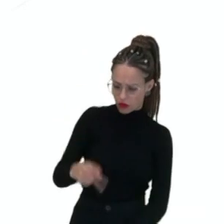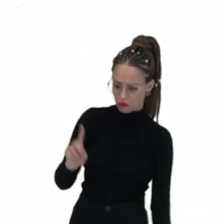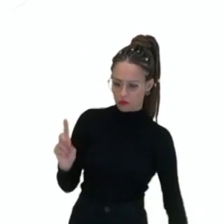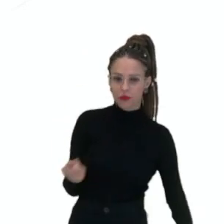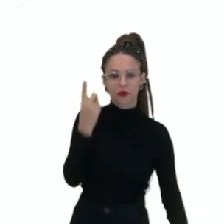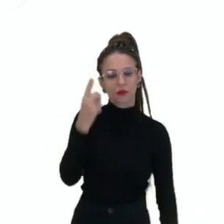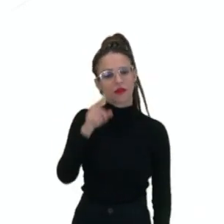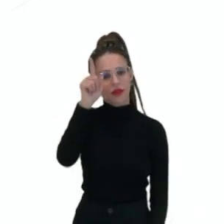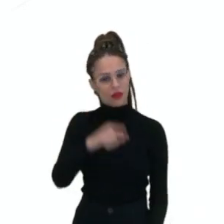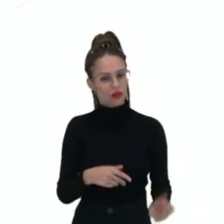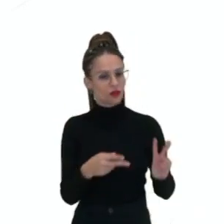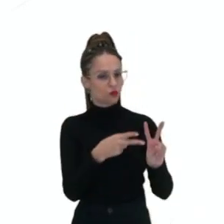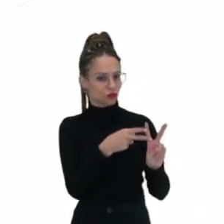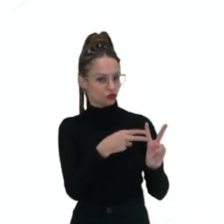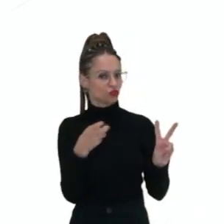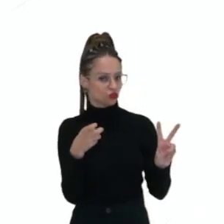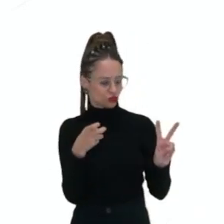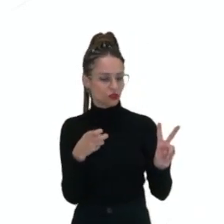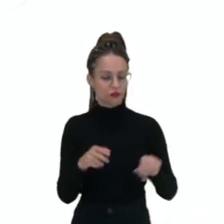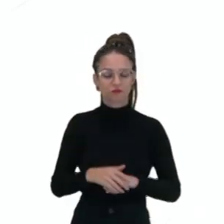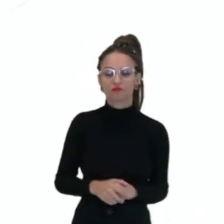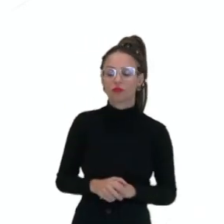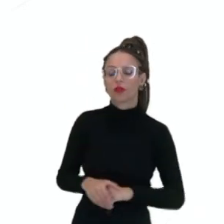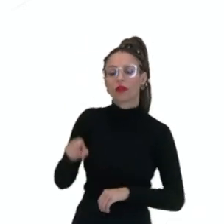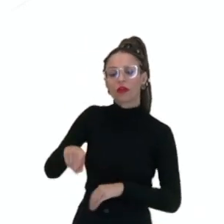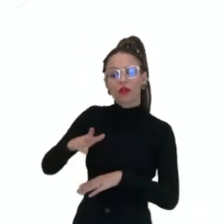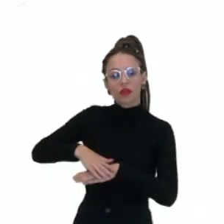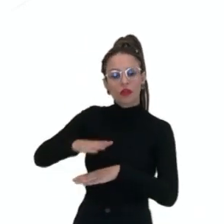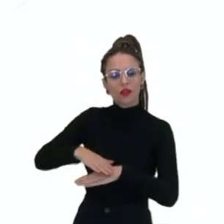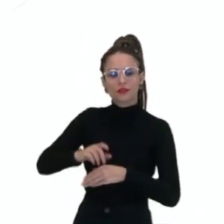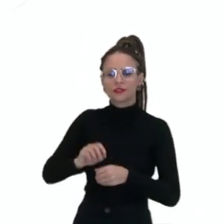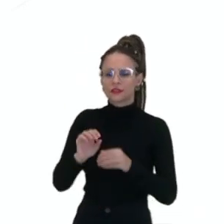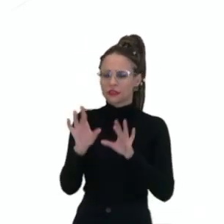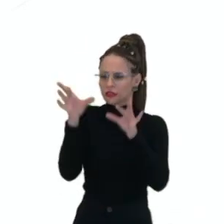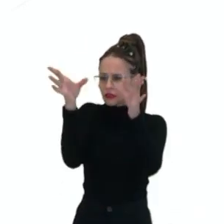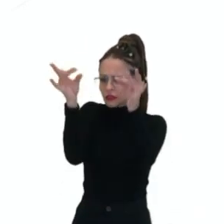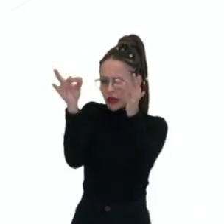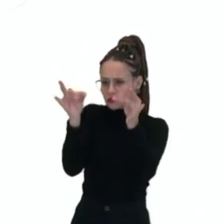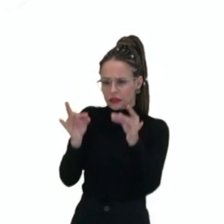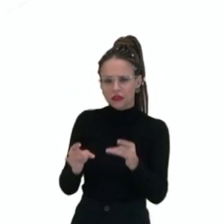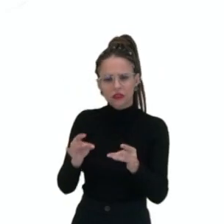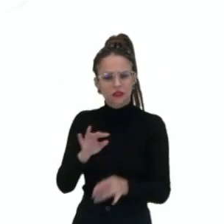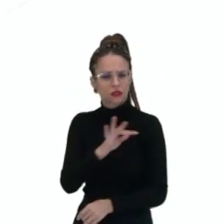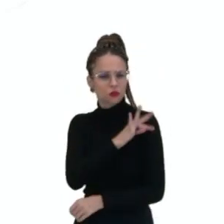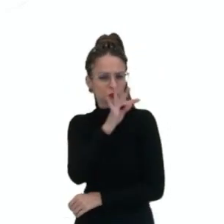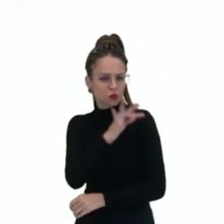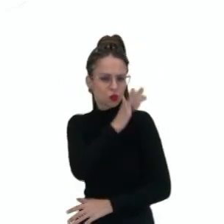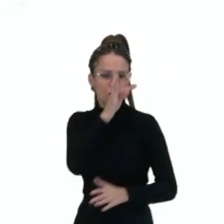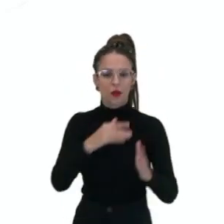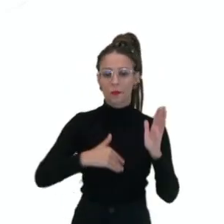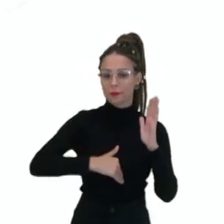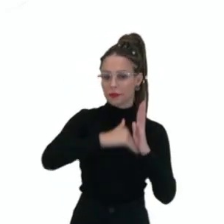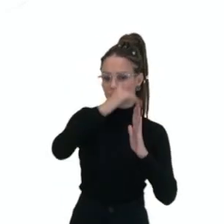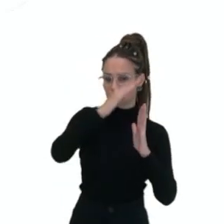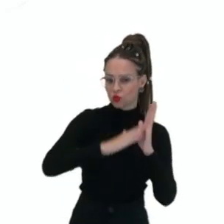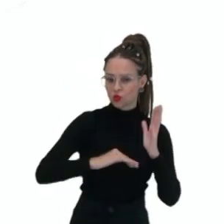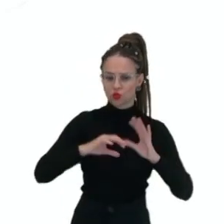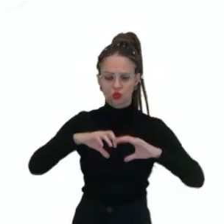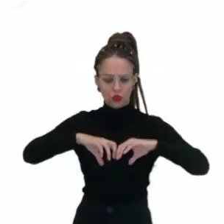chama dos indígenas, né? Que combinavam elegantemente diversas técnicas de pintura,